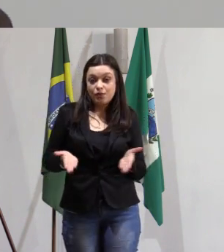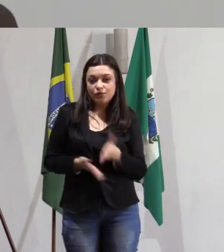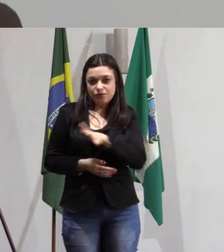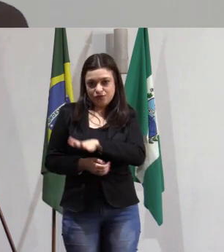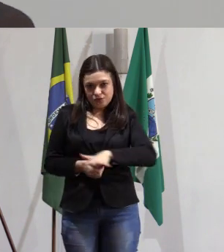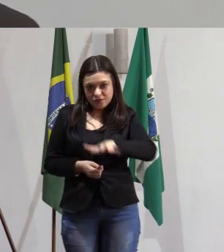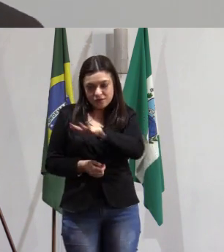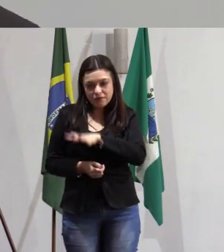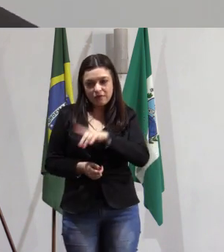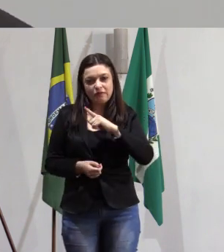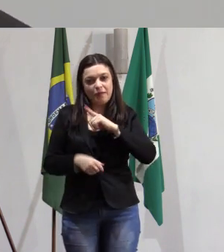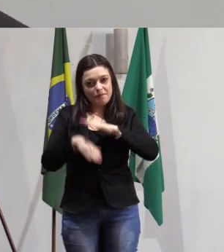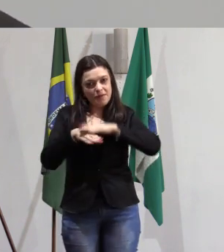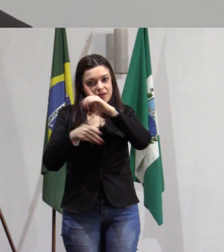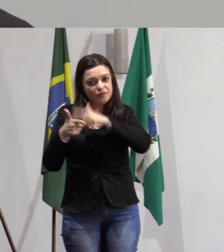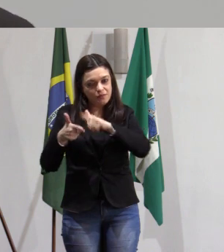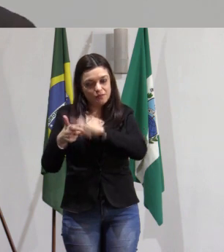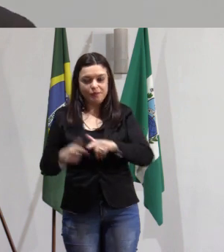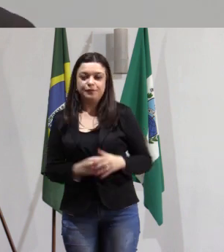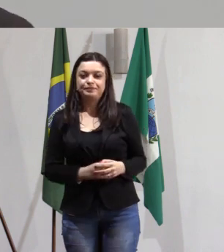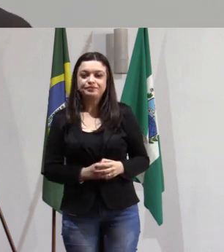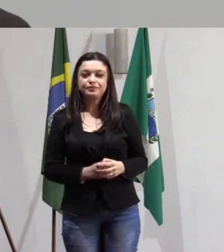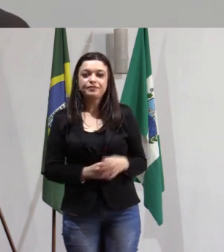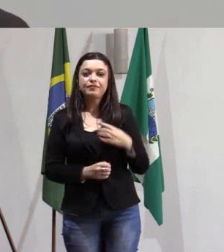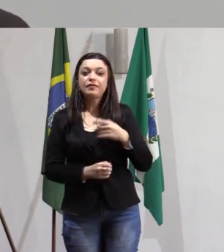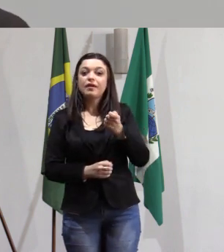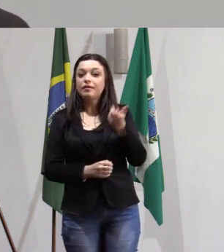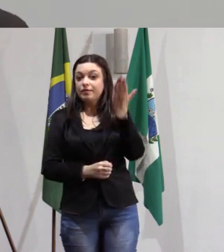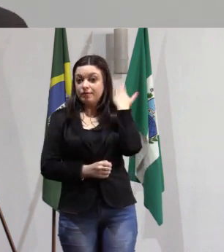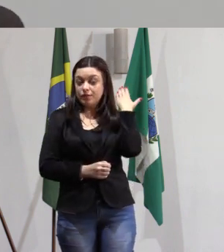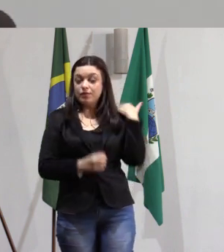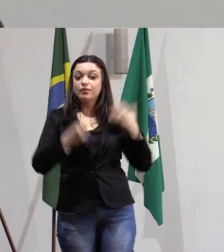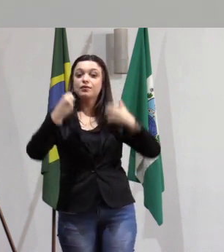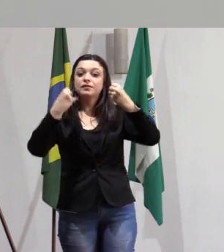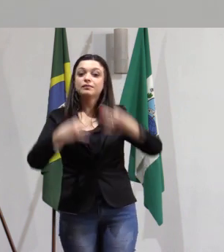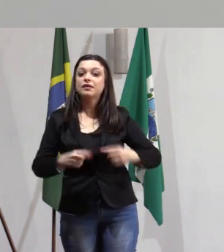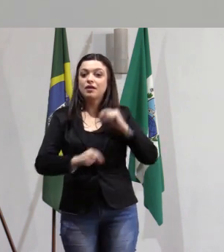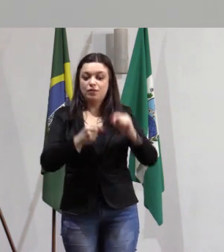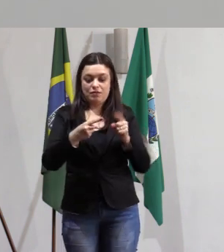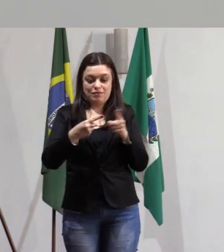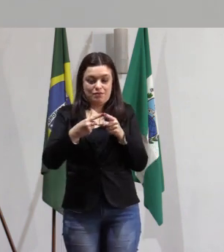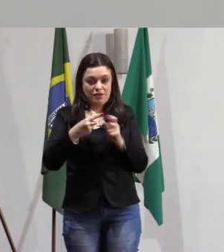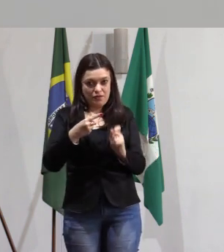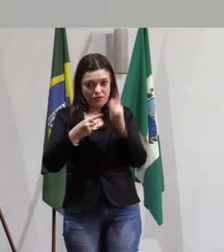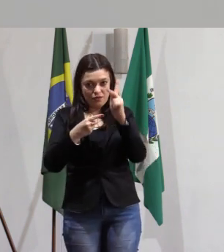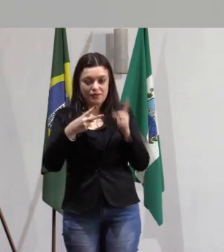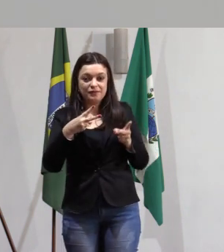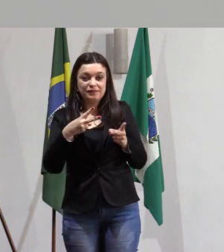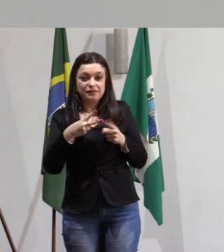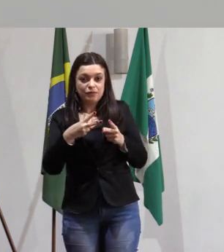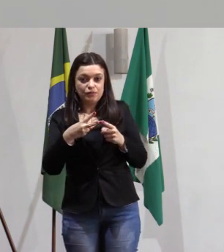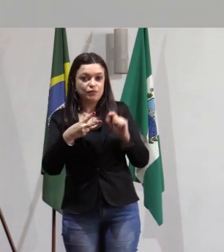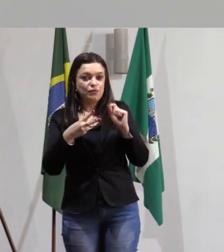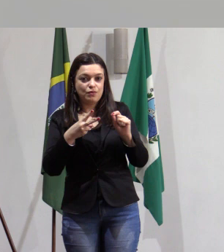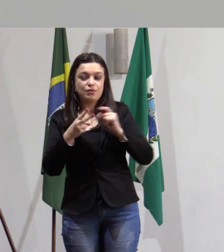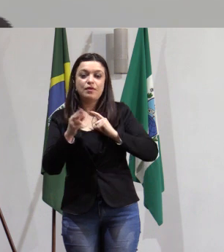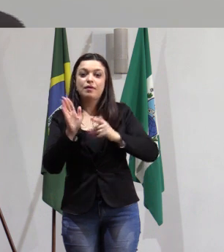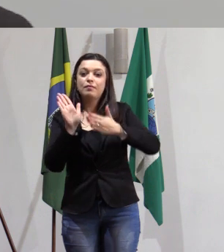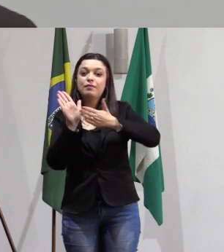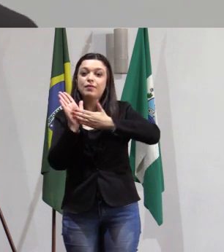Como disse há pouco, em segundo lugar, como premissa, quero dizer que essa proposta aconteceu no dia 17 de